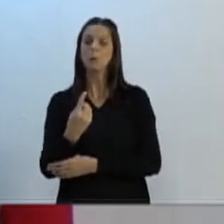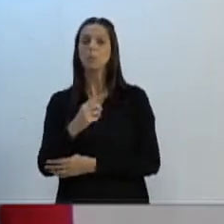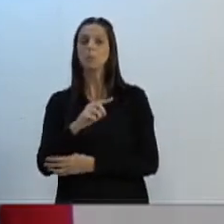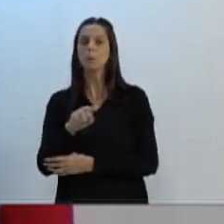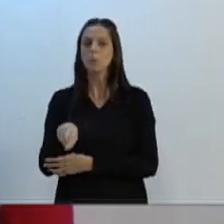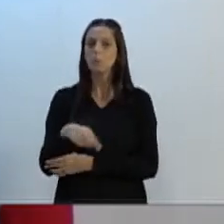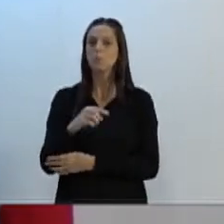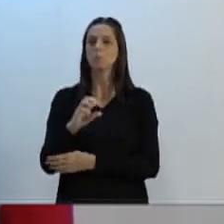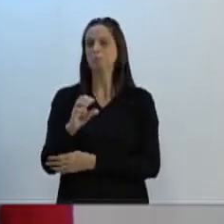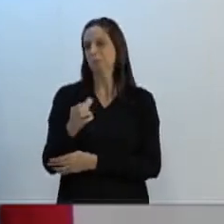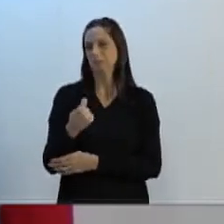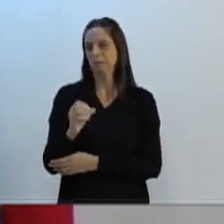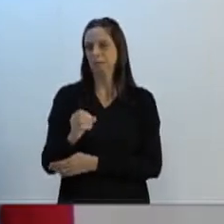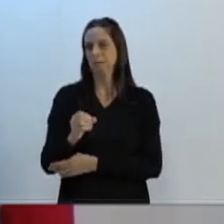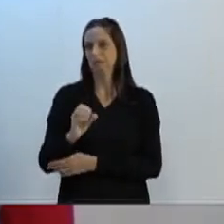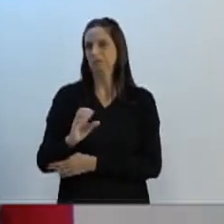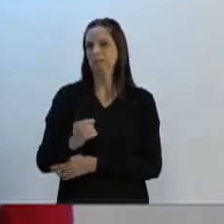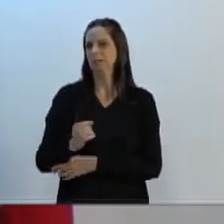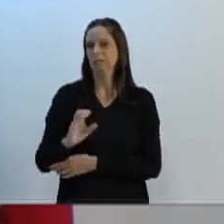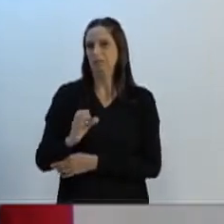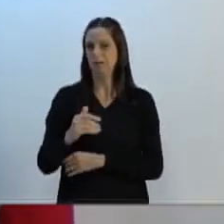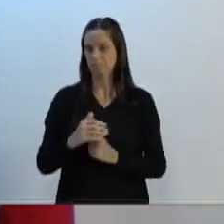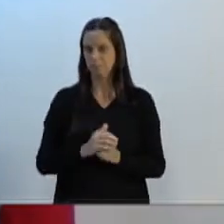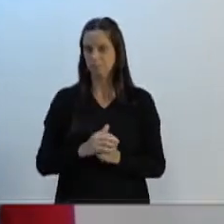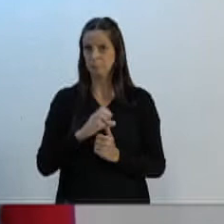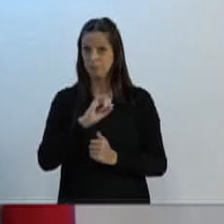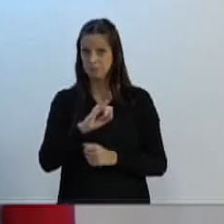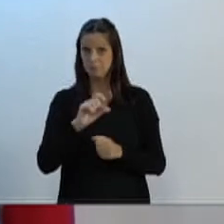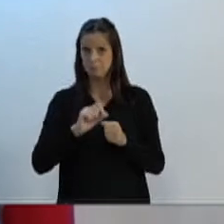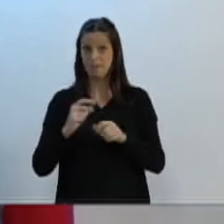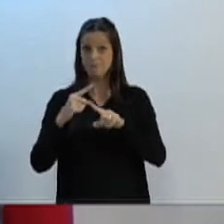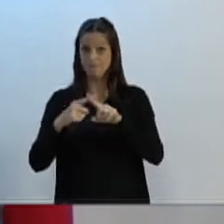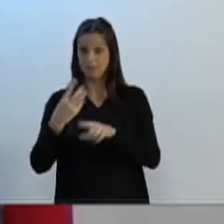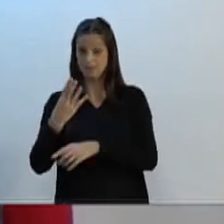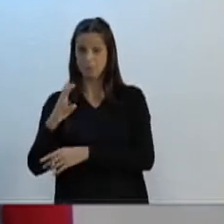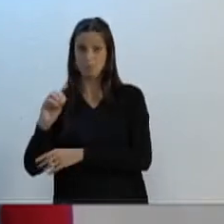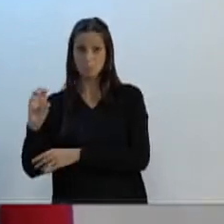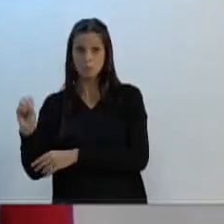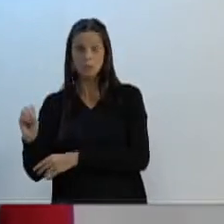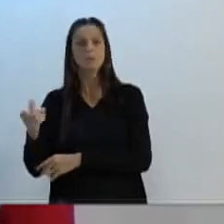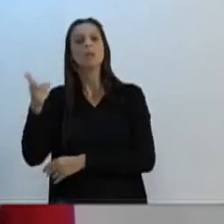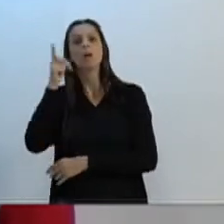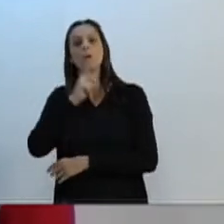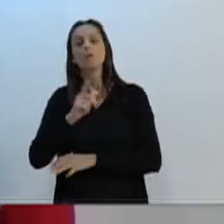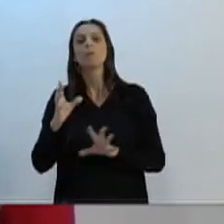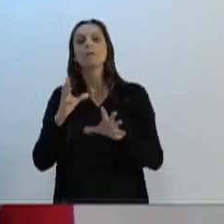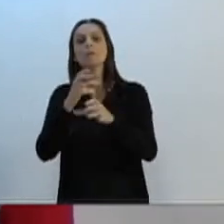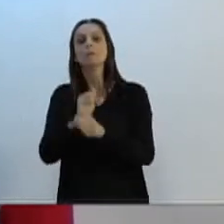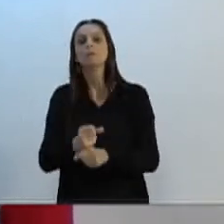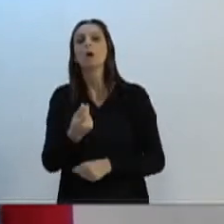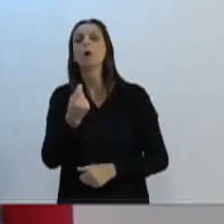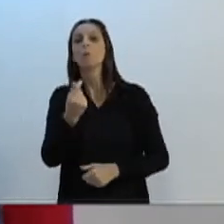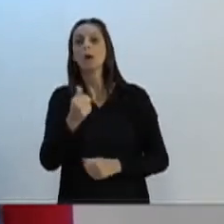centavos por cada detento. Vezes 400, nós chegamos à bagatela, senhores vereadores,